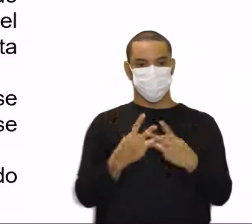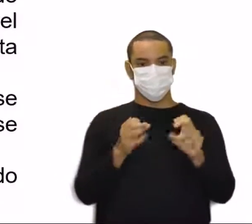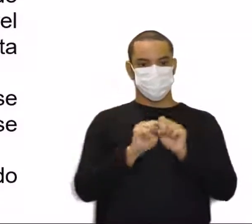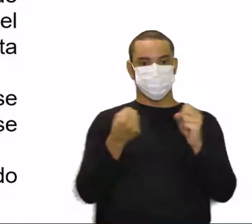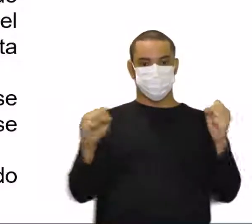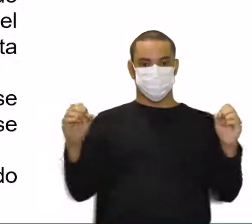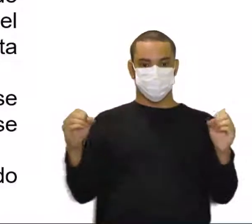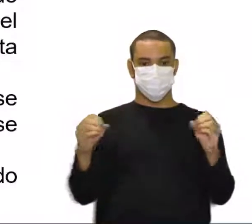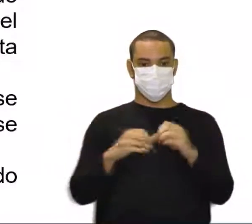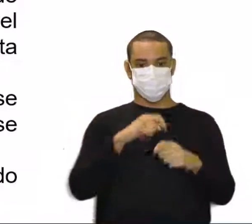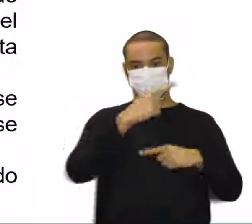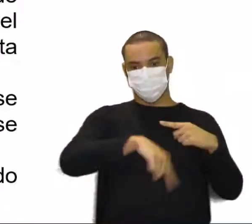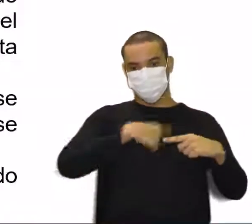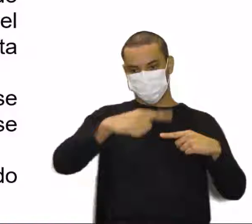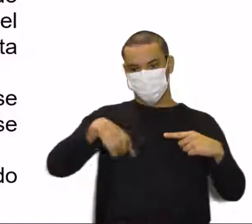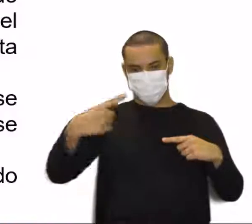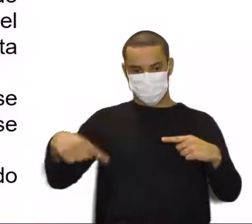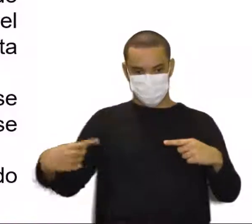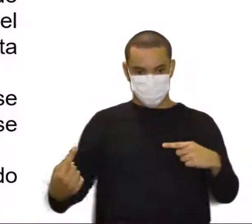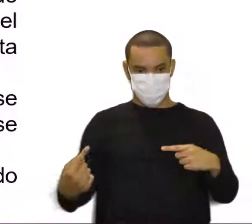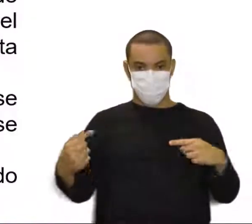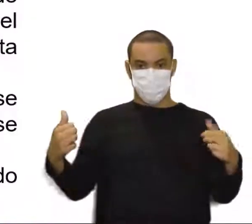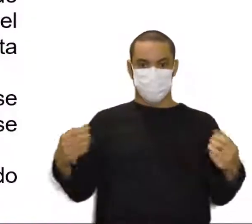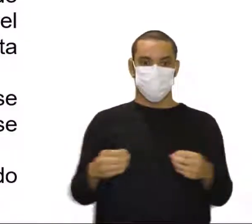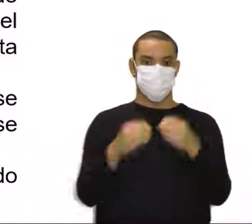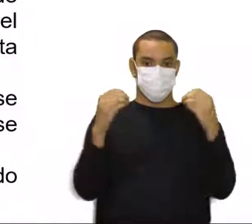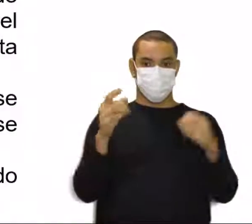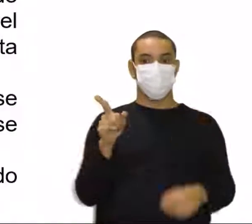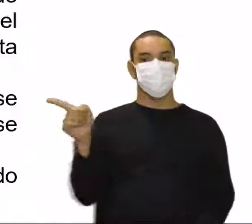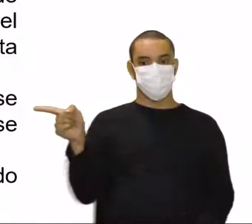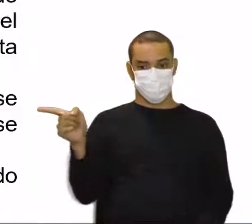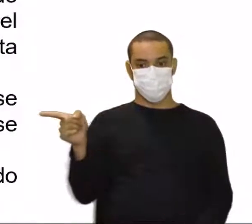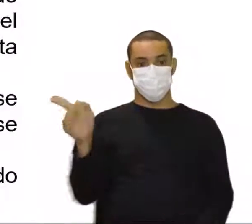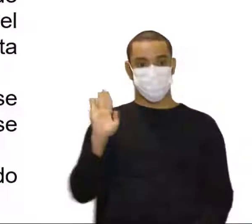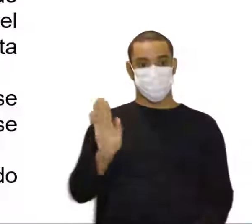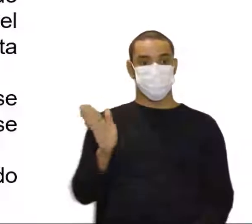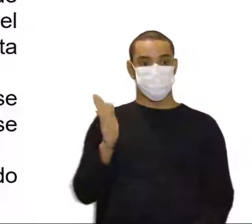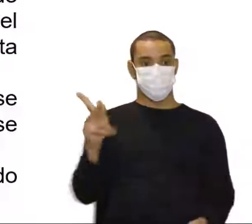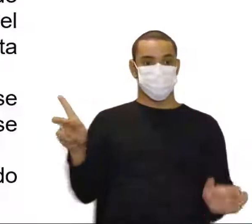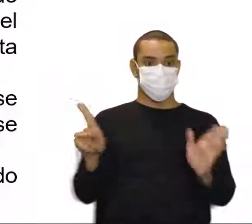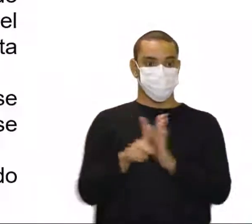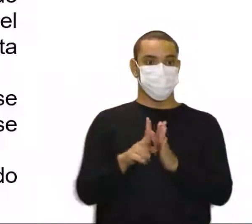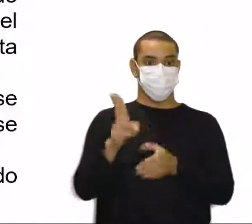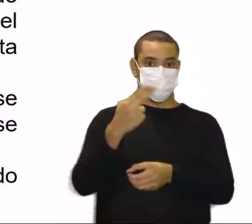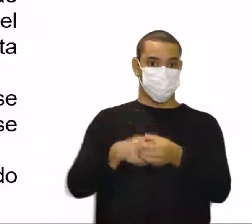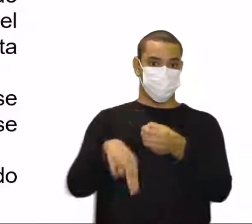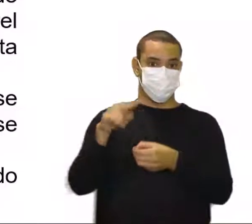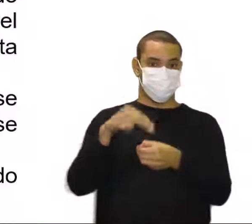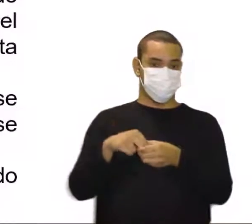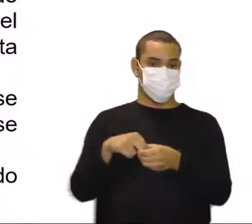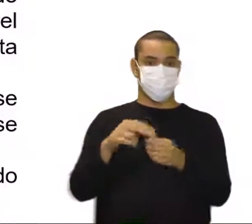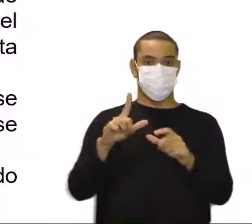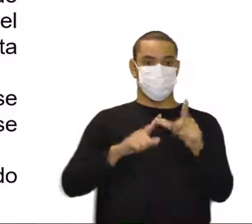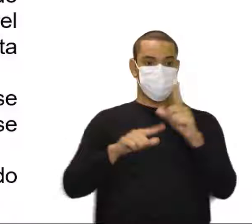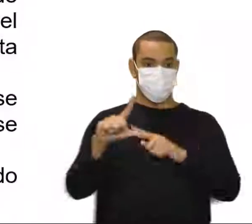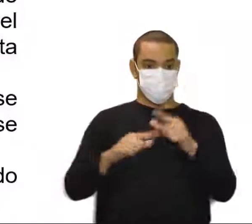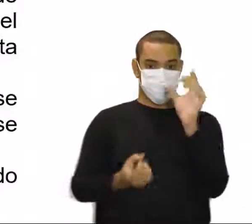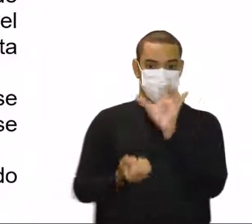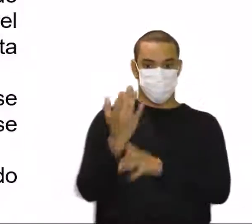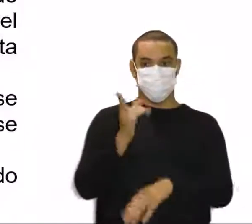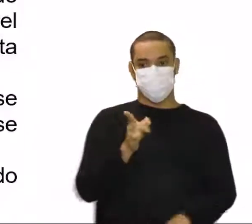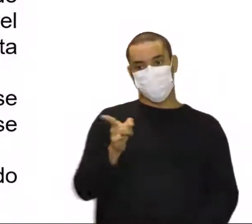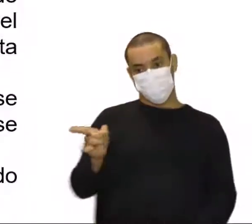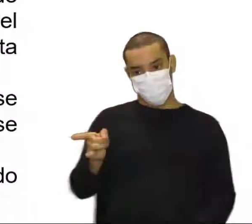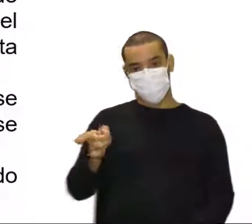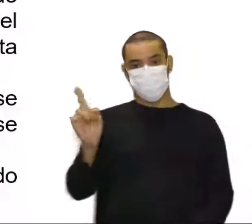se movem em espiral na direção um em torno do outro. Isso aqui nós já vimos que é a própria estrela de nêutrons, né, pessoal? Que é o que vai originar as ondas